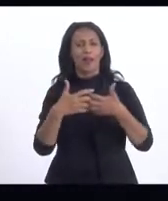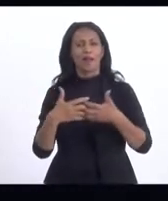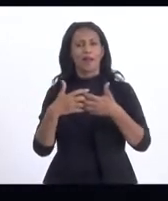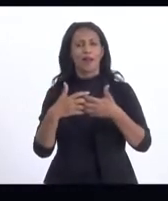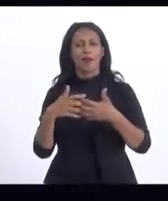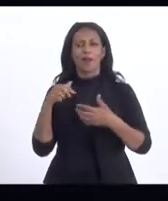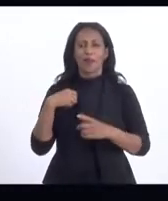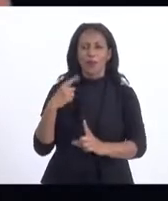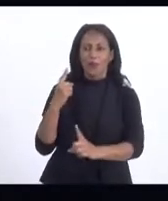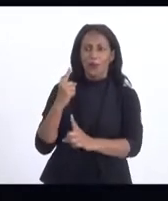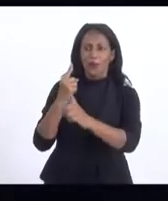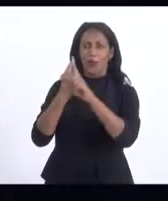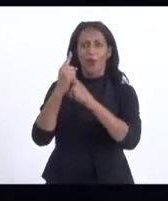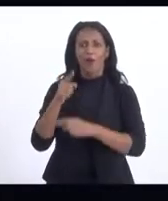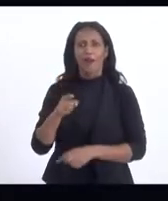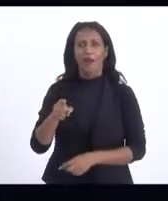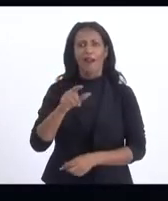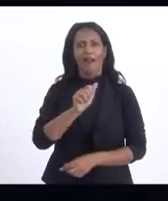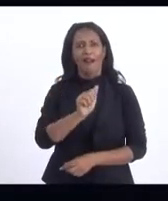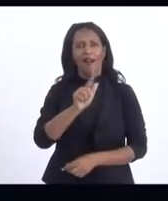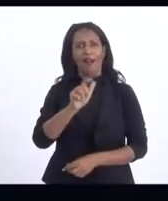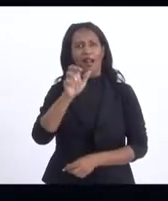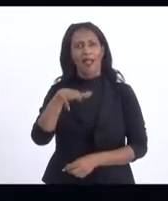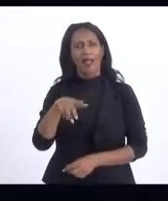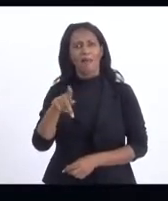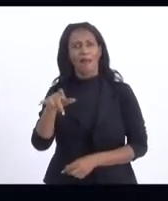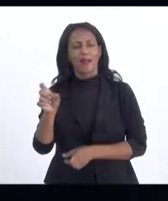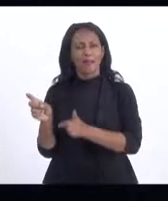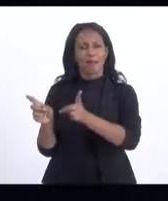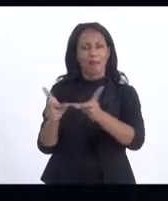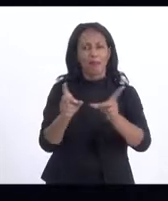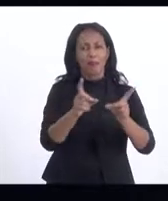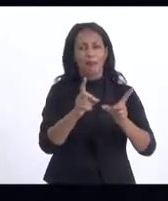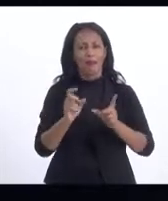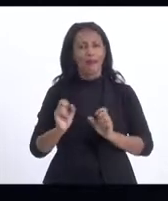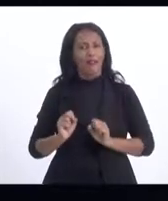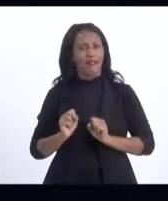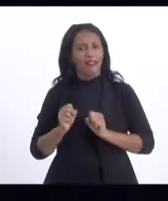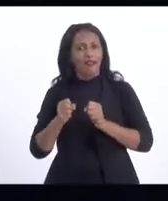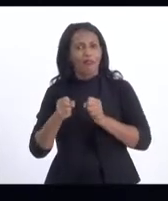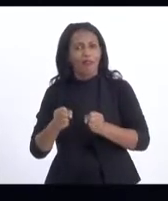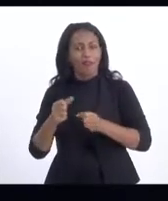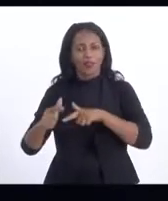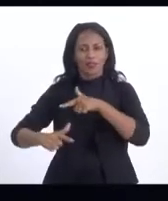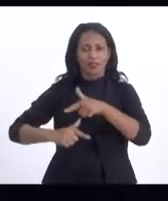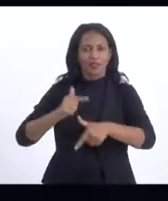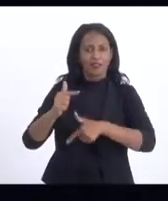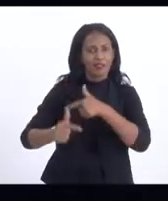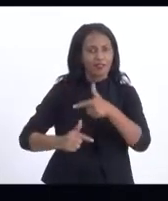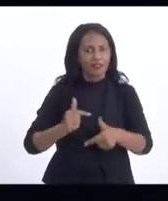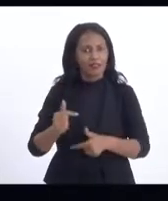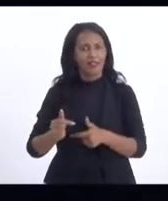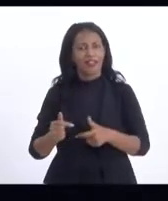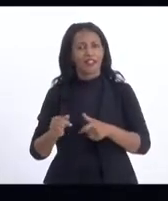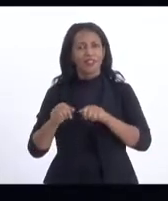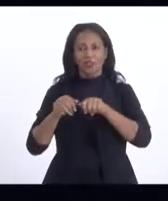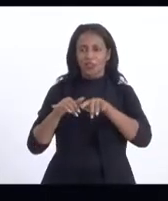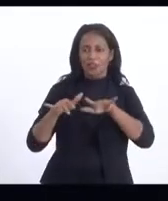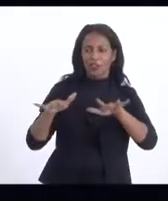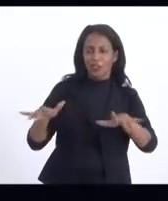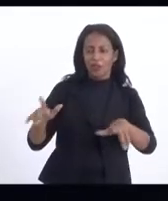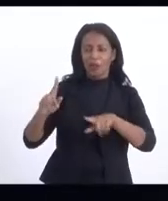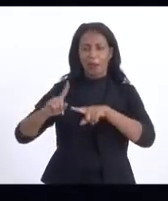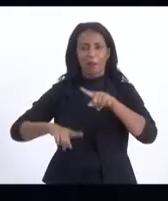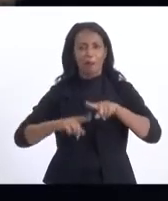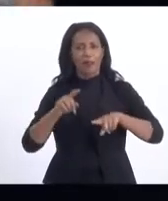com os meninos ali em Além Paraíba. Isso é o varejo, é a força do emprego, é a força de distribuir mercadoria e